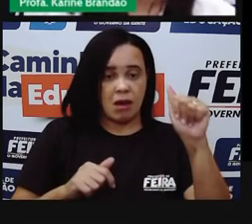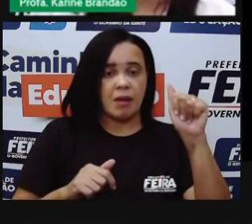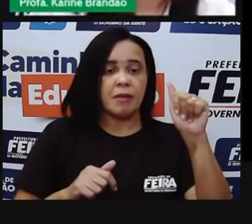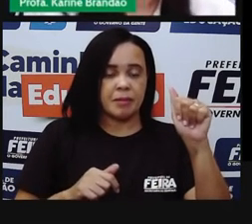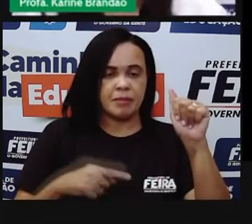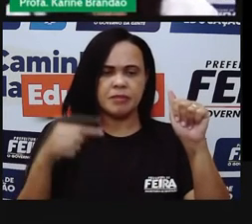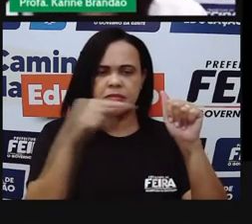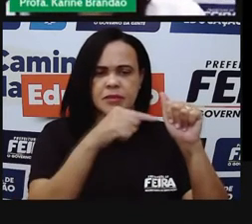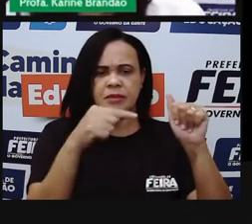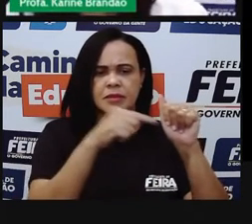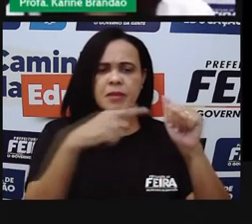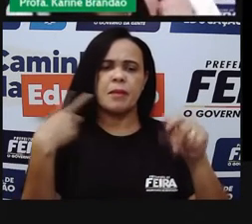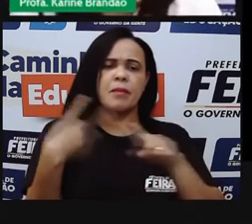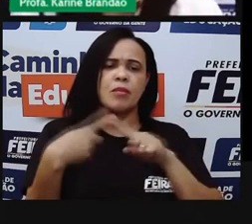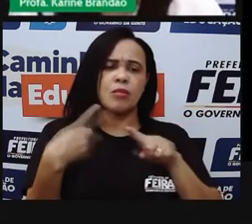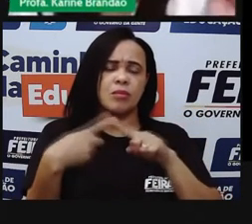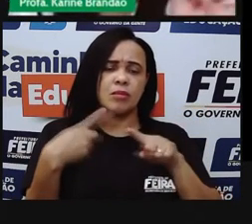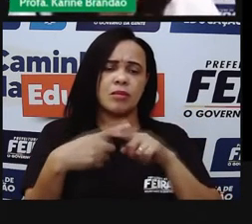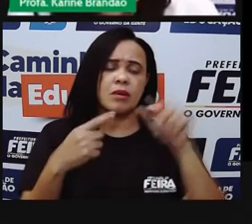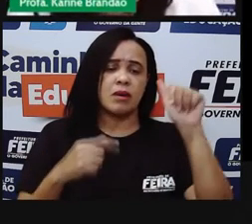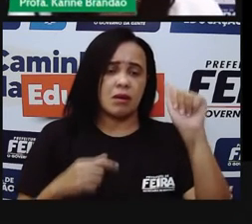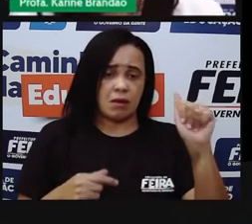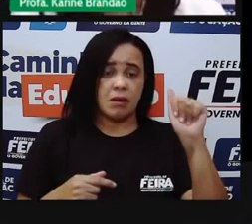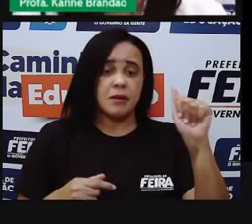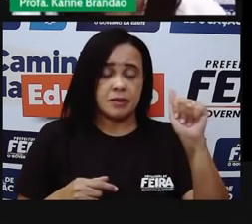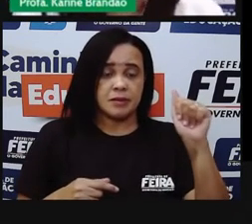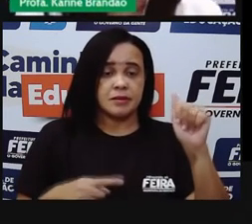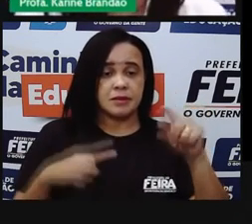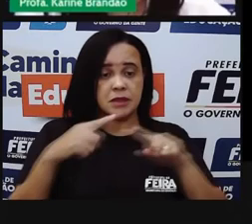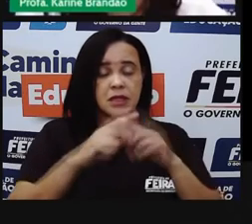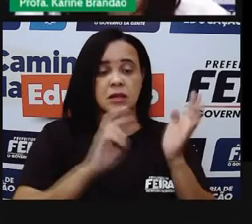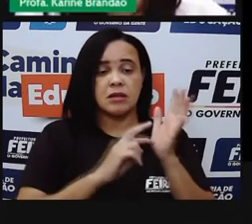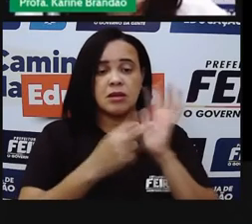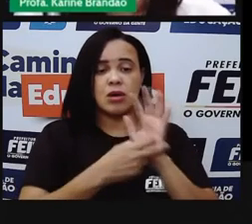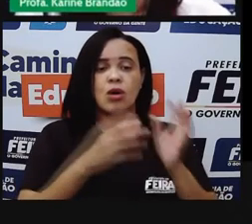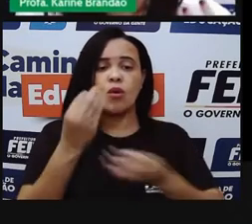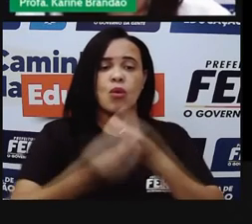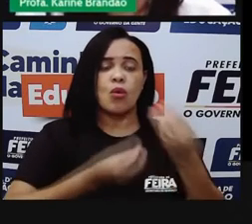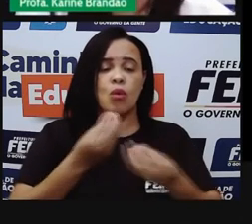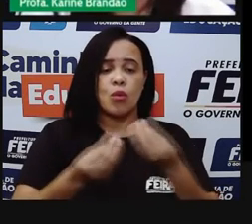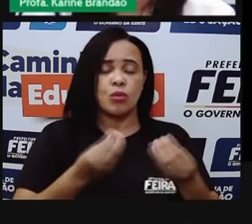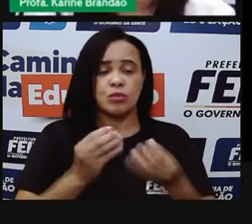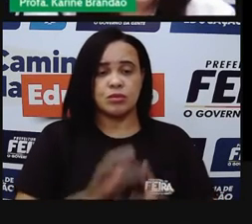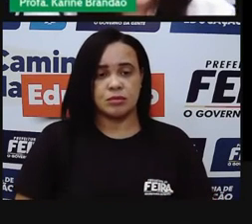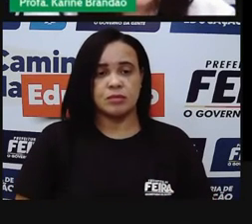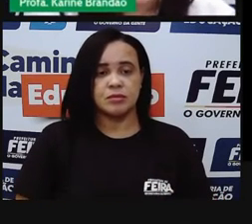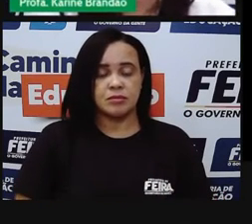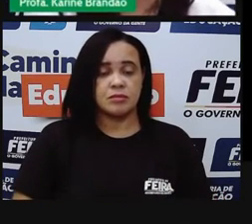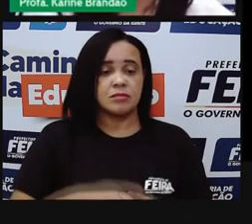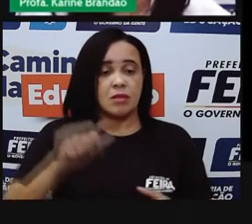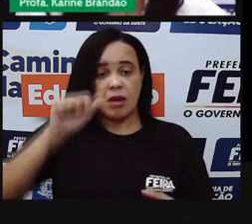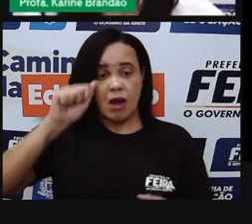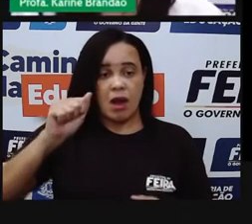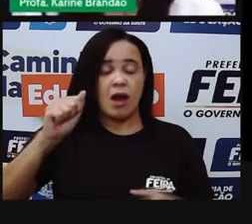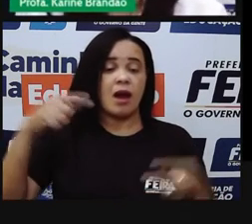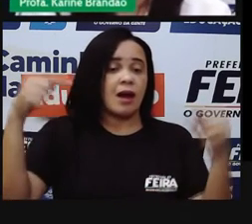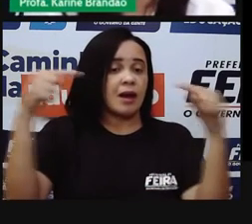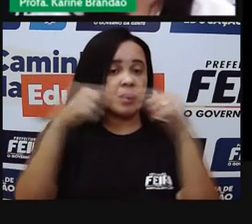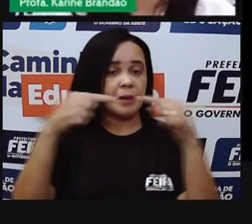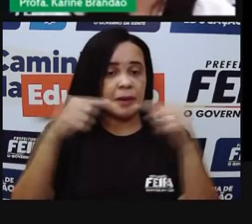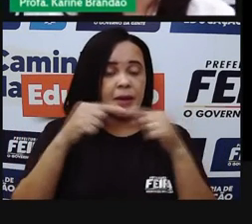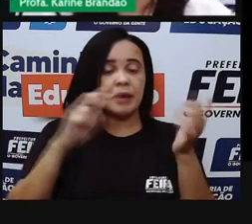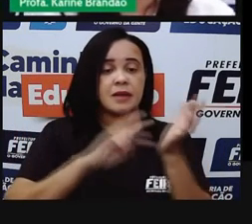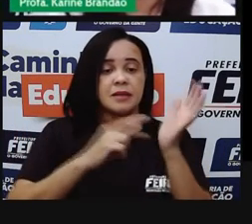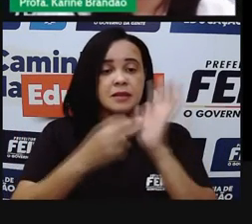de assexuada. Esse A, ele representa não, ele representa uma negação. Quer dizer o quê? Que